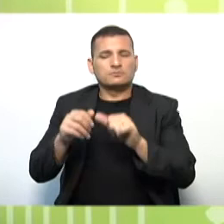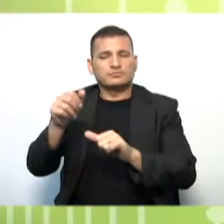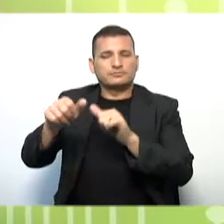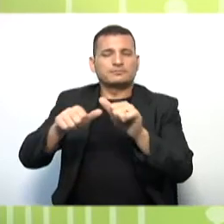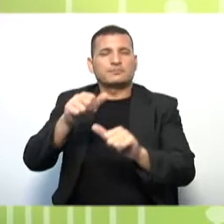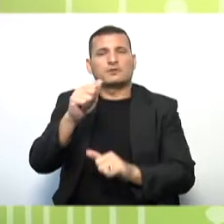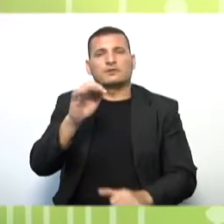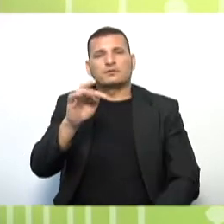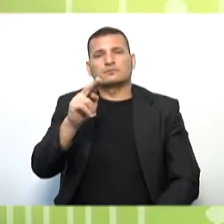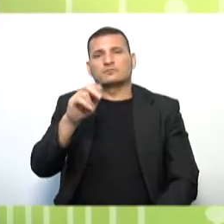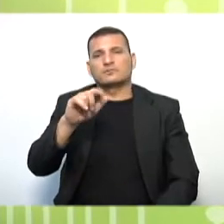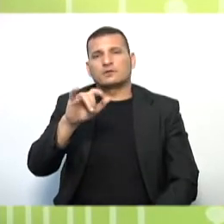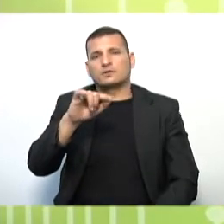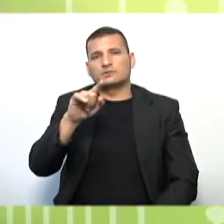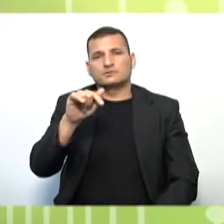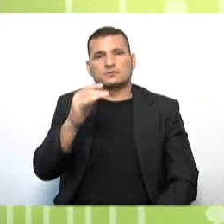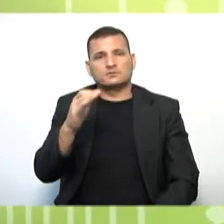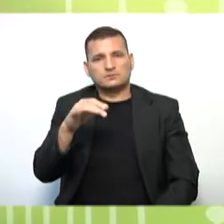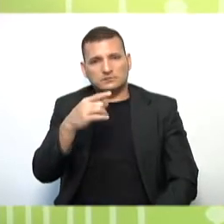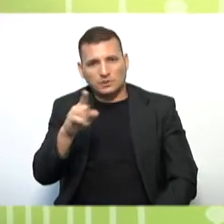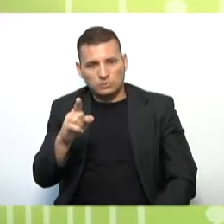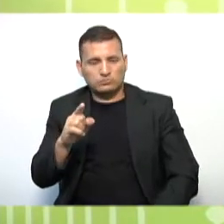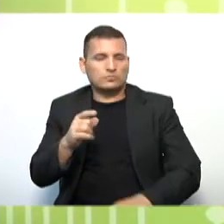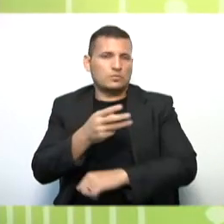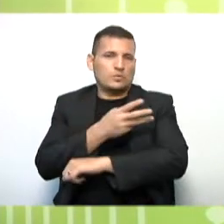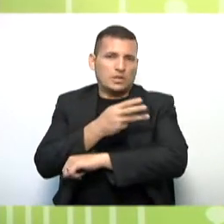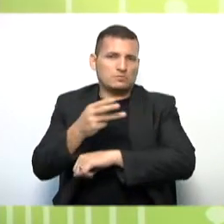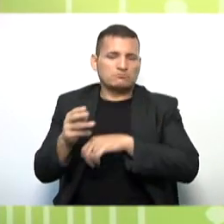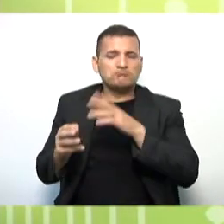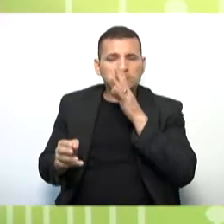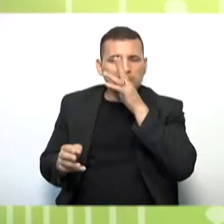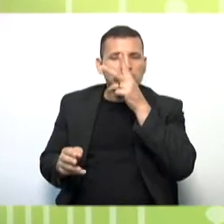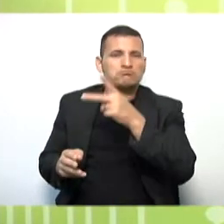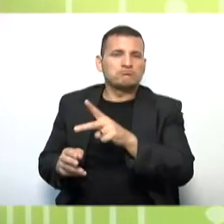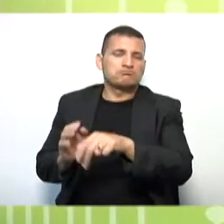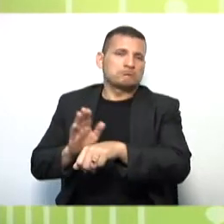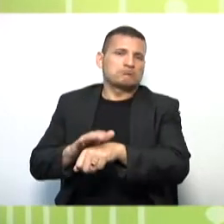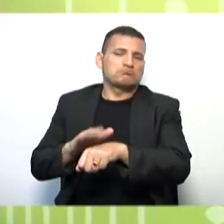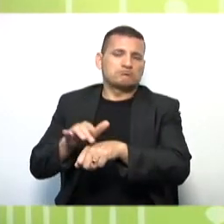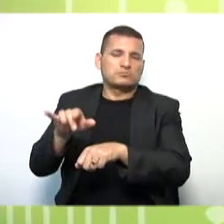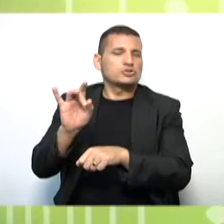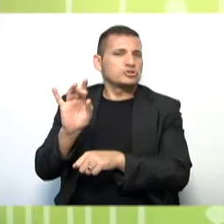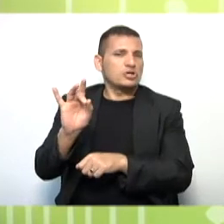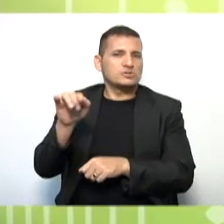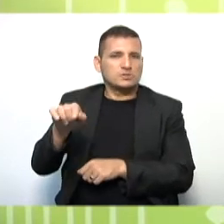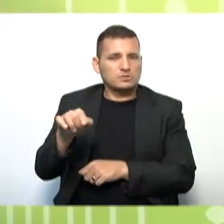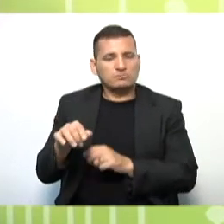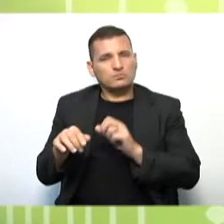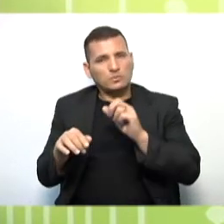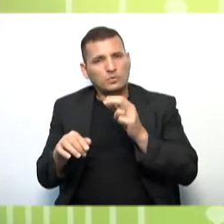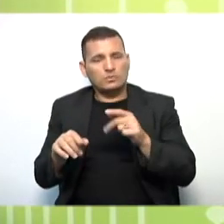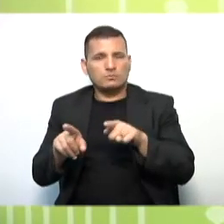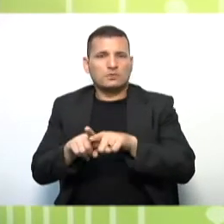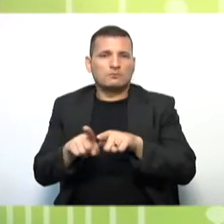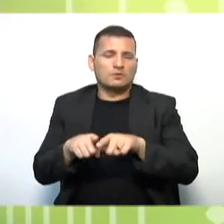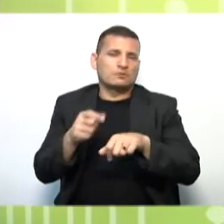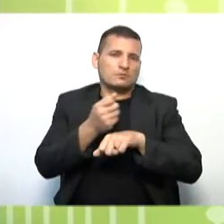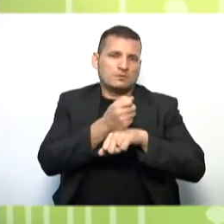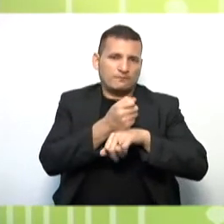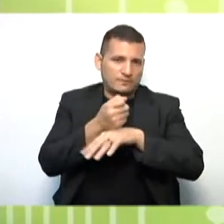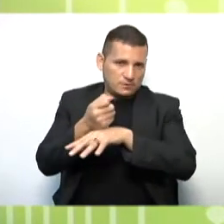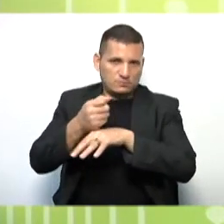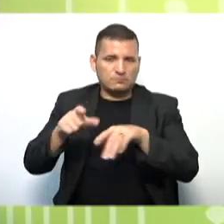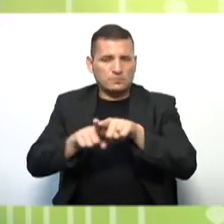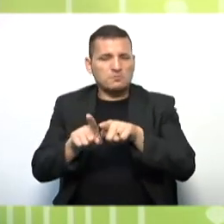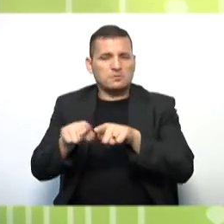faz sozinho, ou então você chega, né, professor, o antivírus do computador já começa a atualizar, já começa a fazer